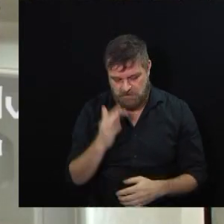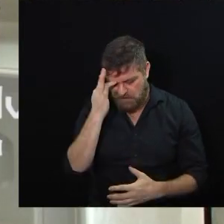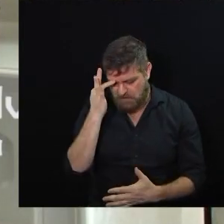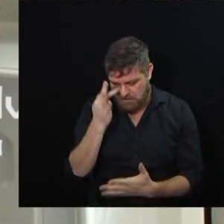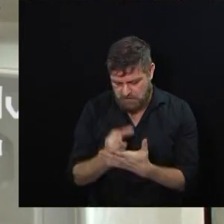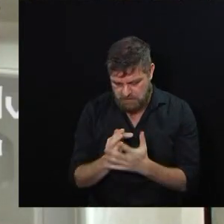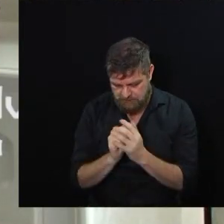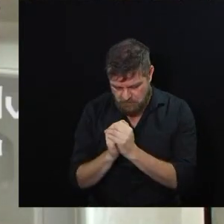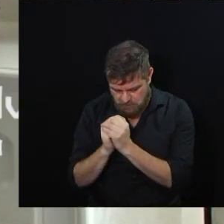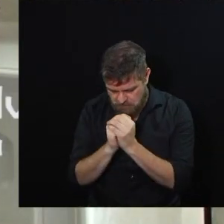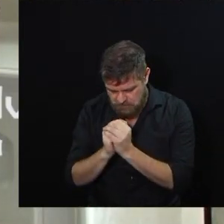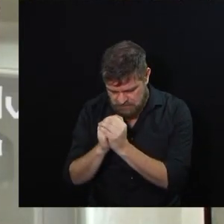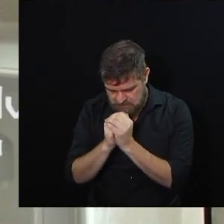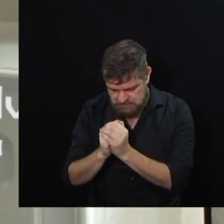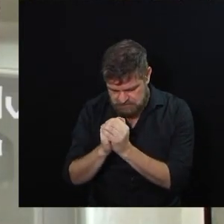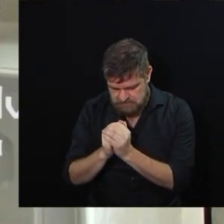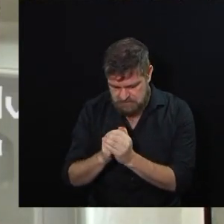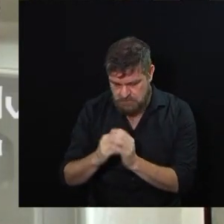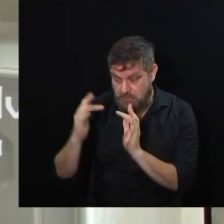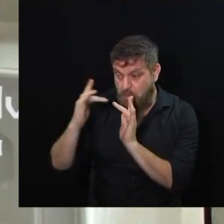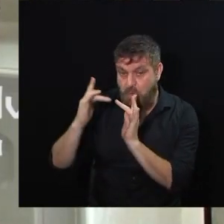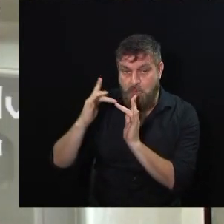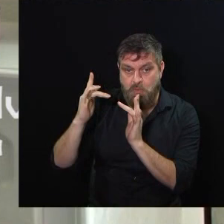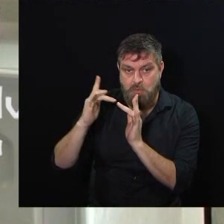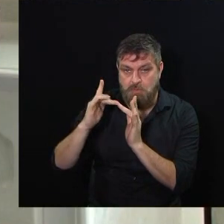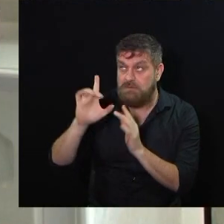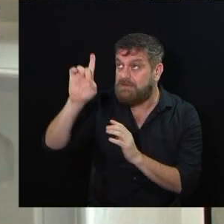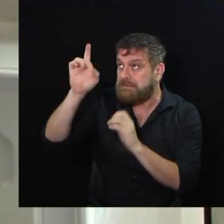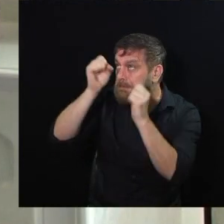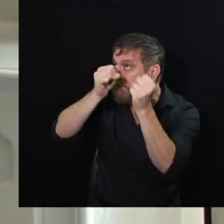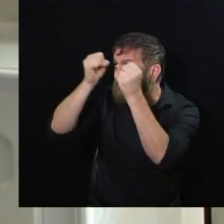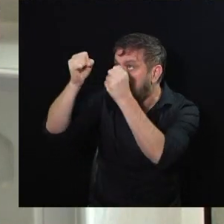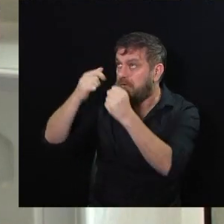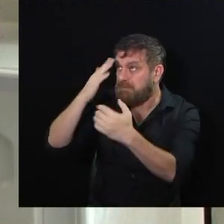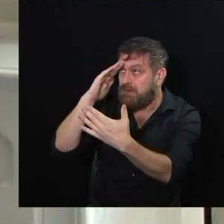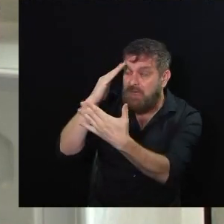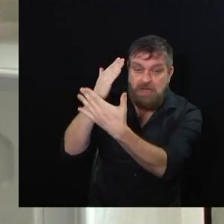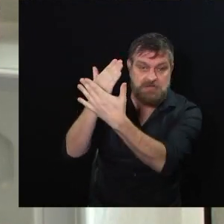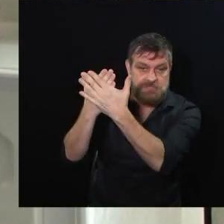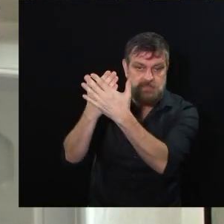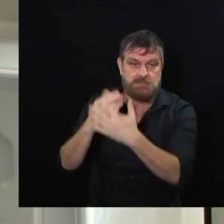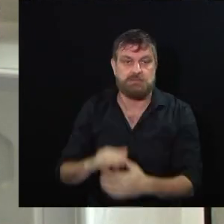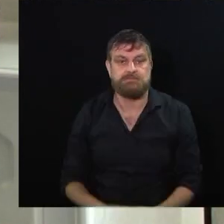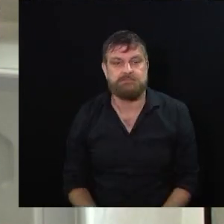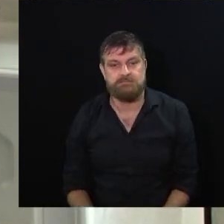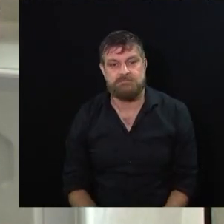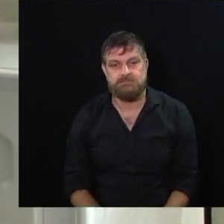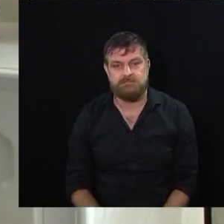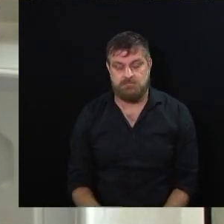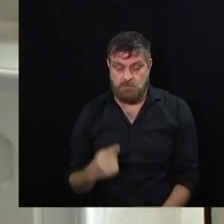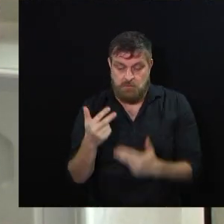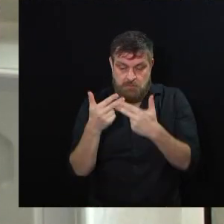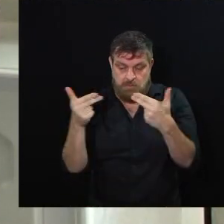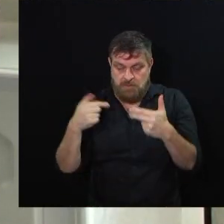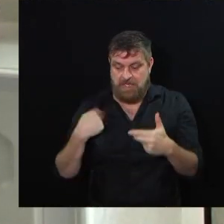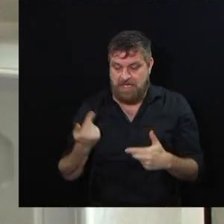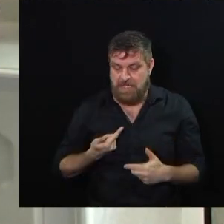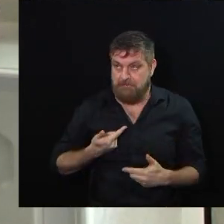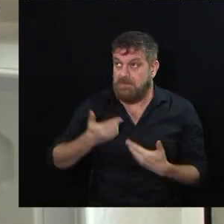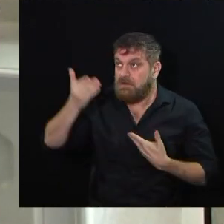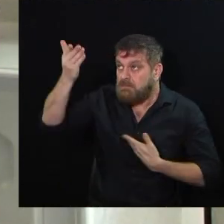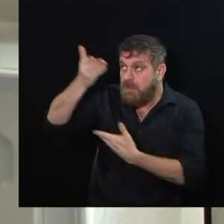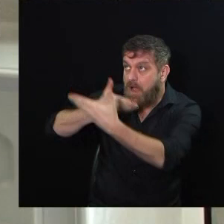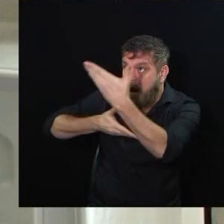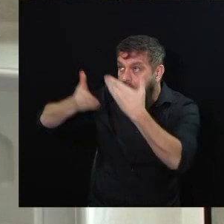com o transcendente, eu vou acreditar em algo, um poder superior, eu vou acreditar em alguma coisa, é a minha relação com o mundo, né, com